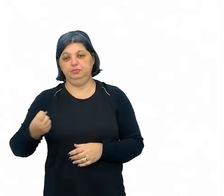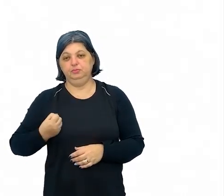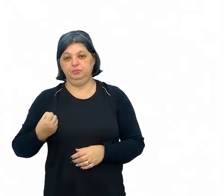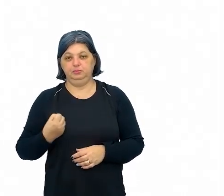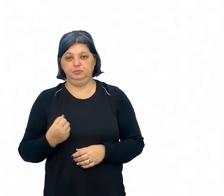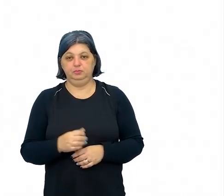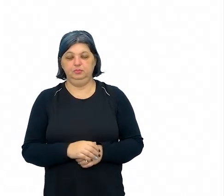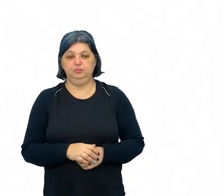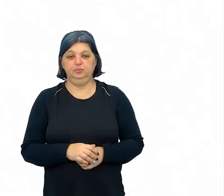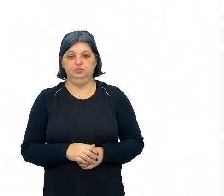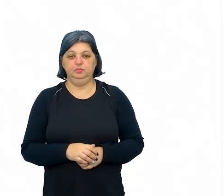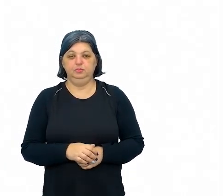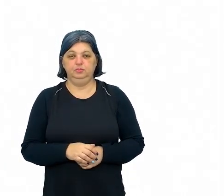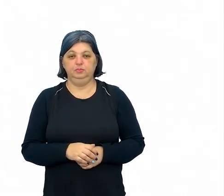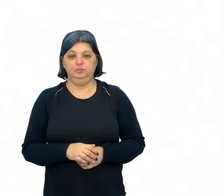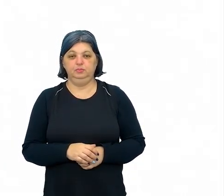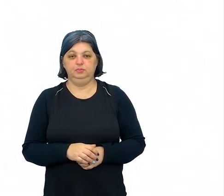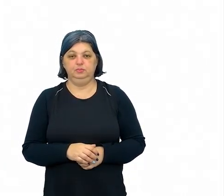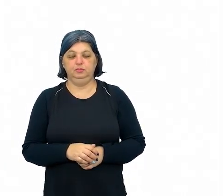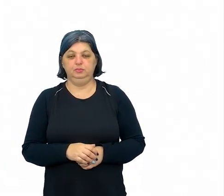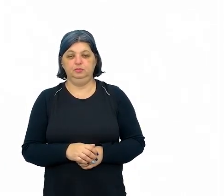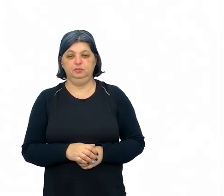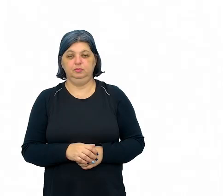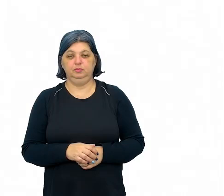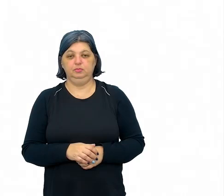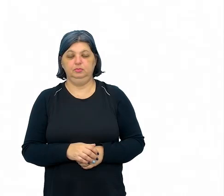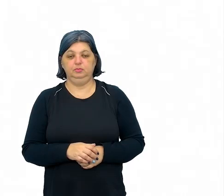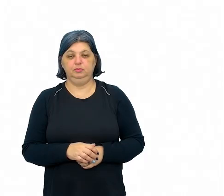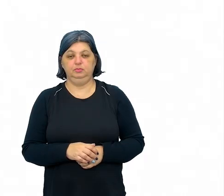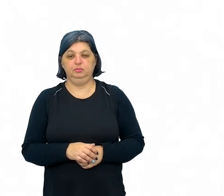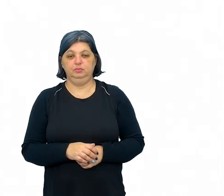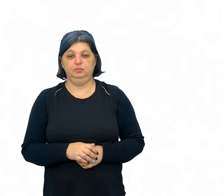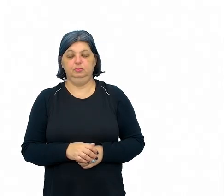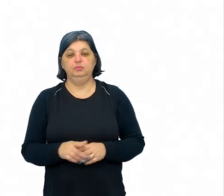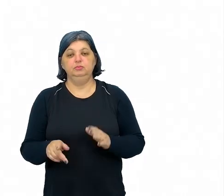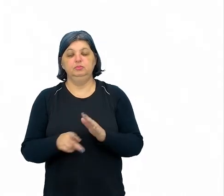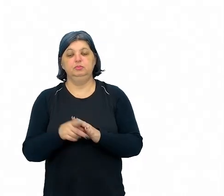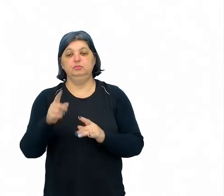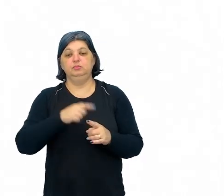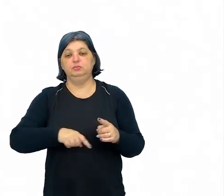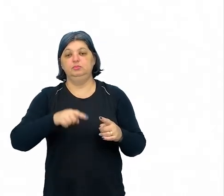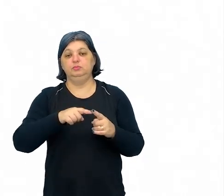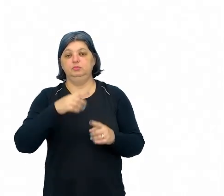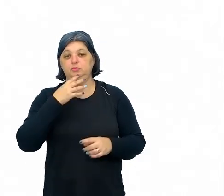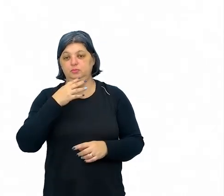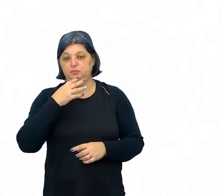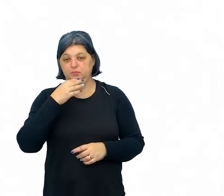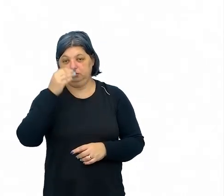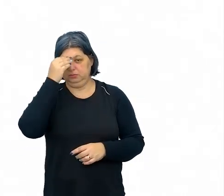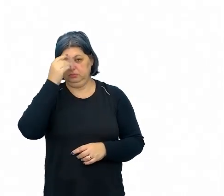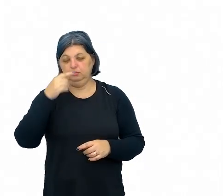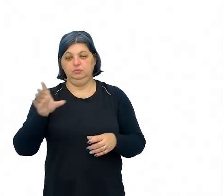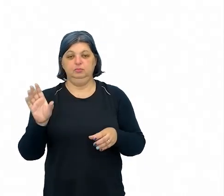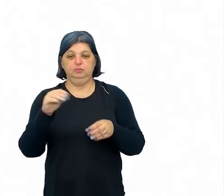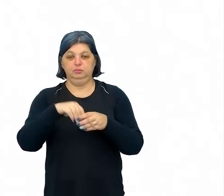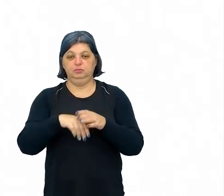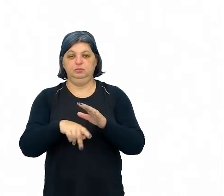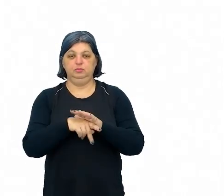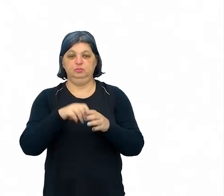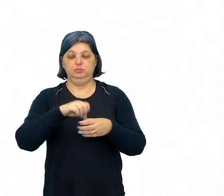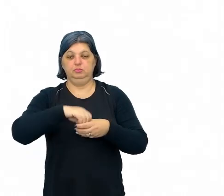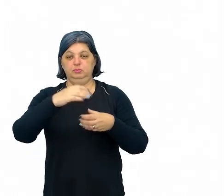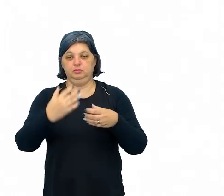sequência numérica, tá? Este objeto de conhecimento aqui, ele está inserido, né, contido